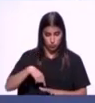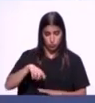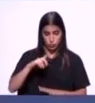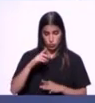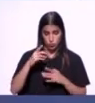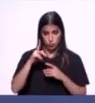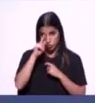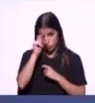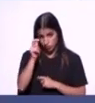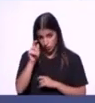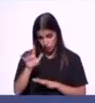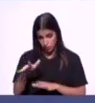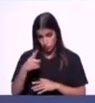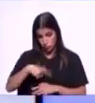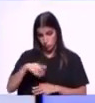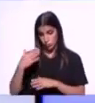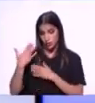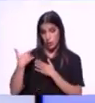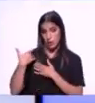nós podemos falar, indicasse